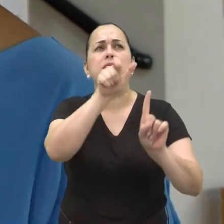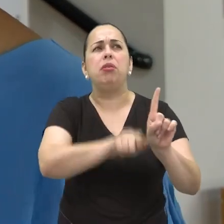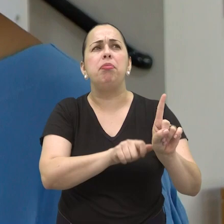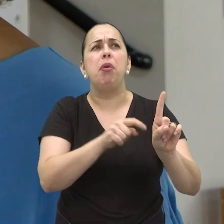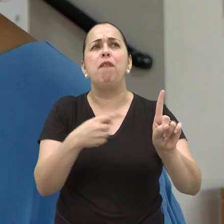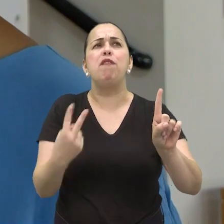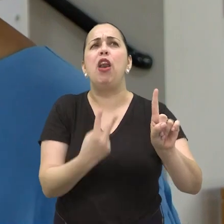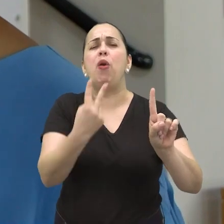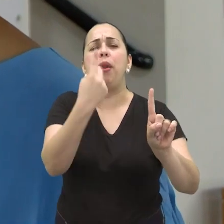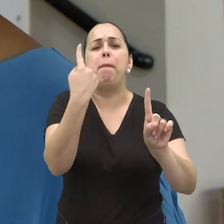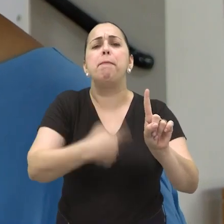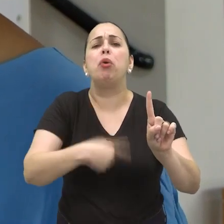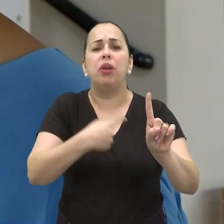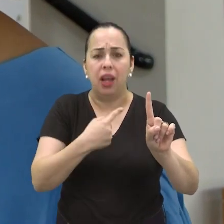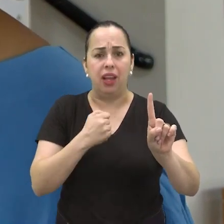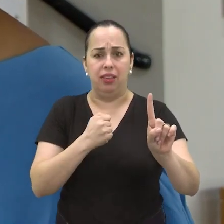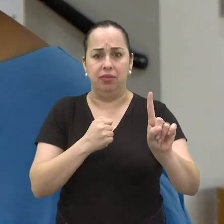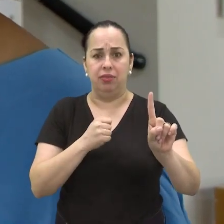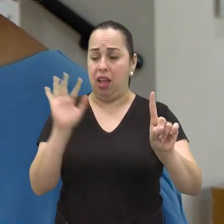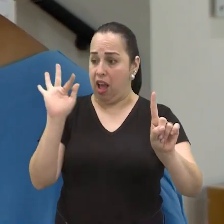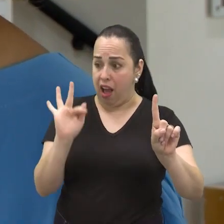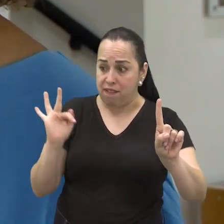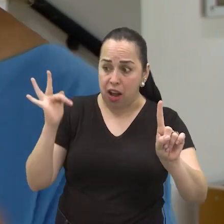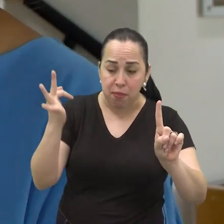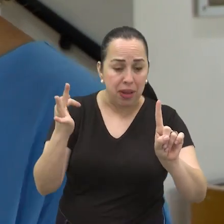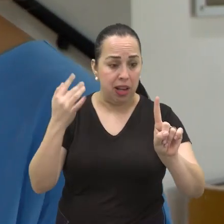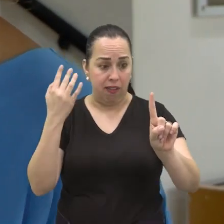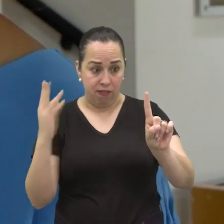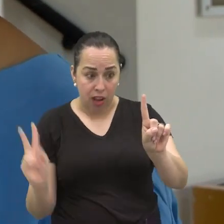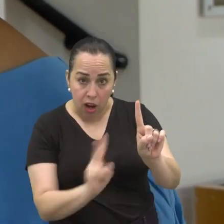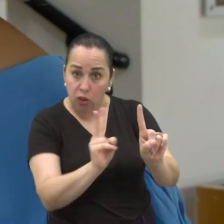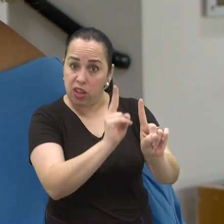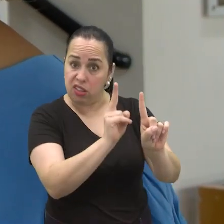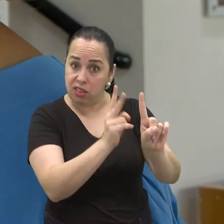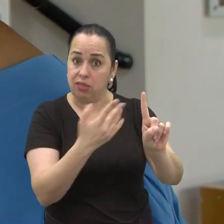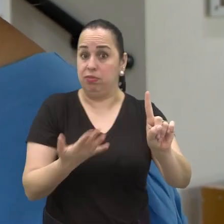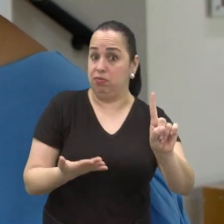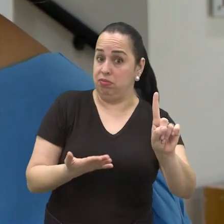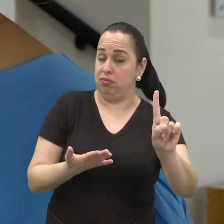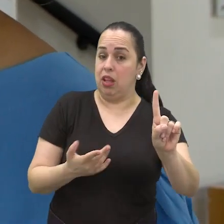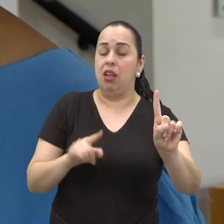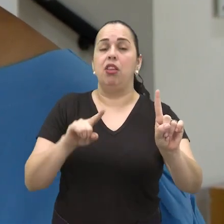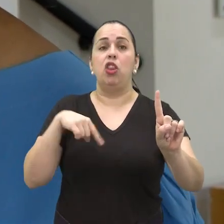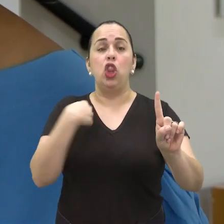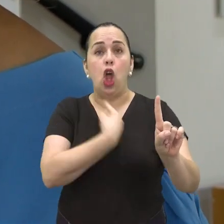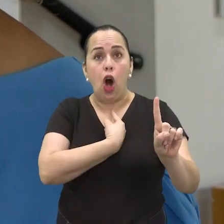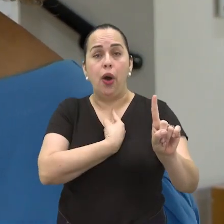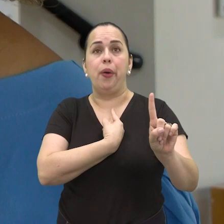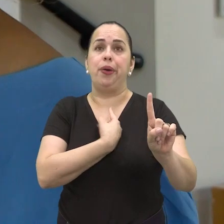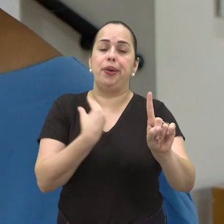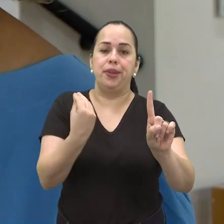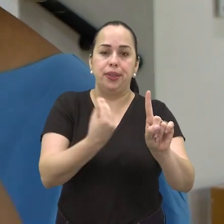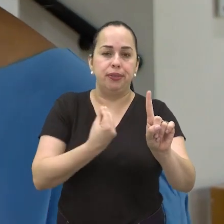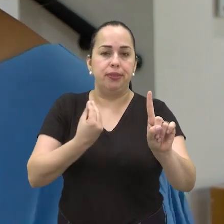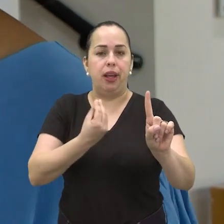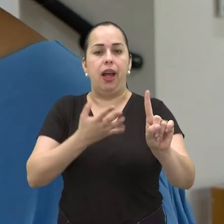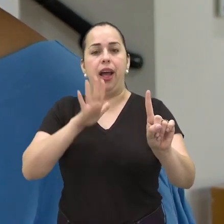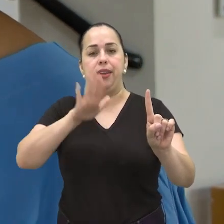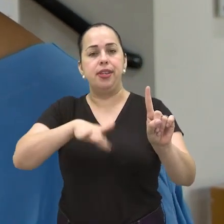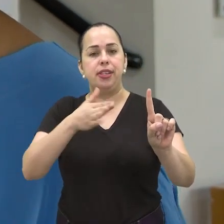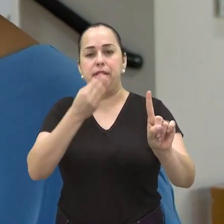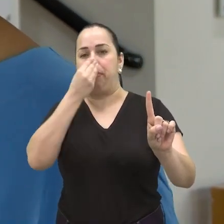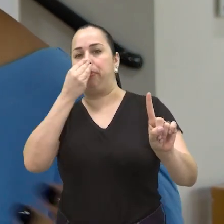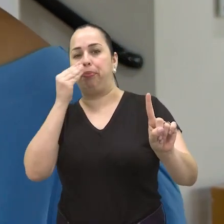a valorização, qual o sentido, né? Será que a família também valoriza, né? Será que a gente também não